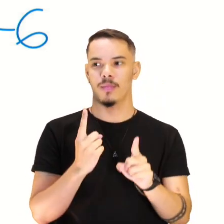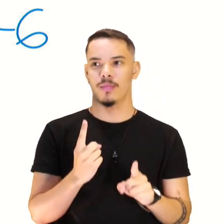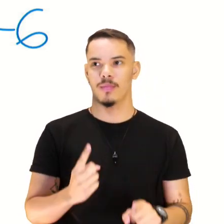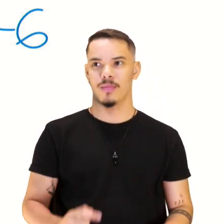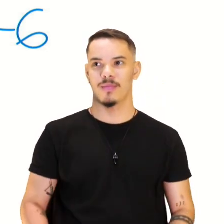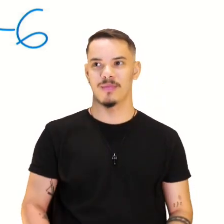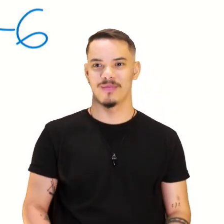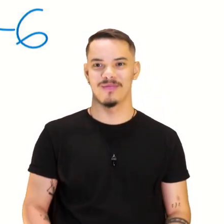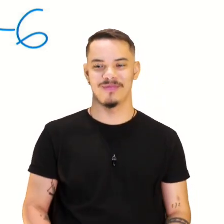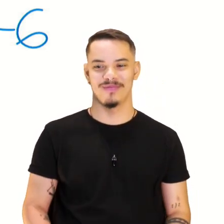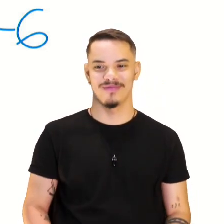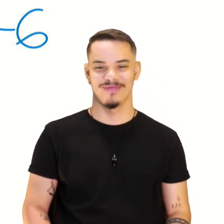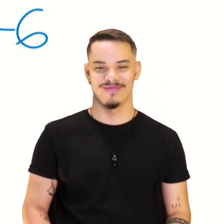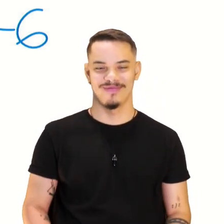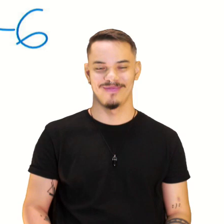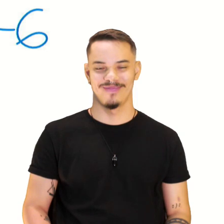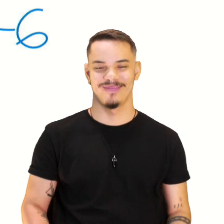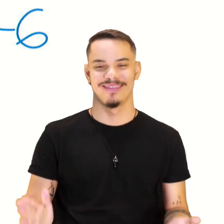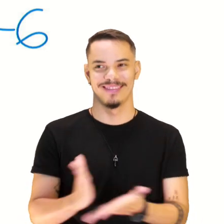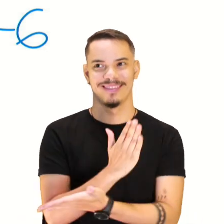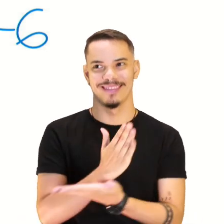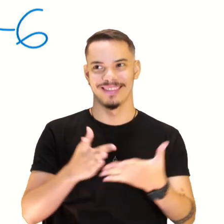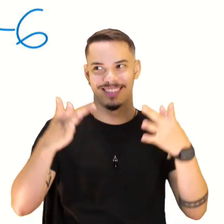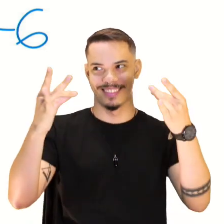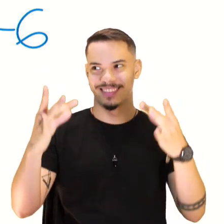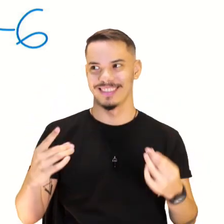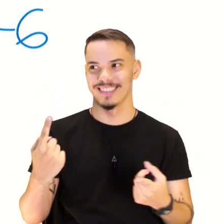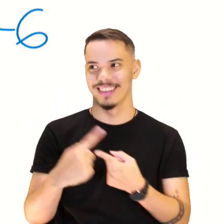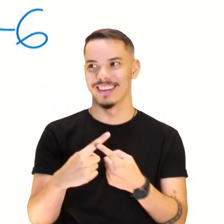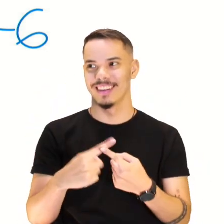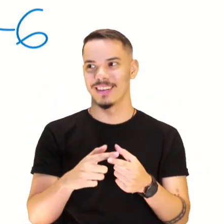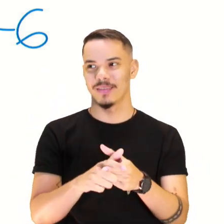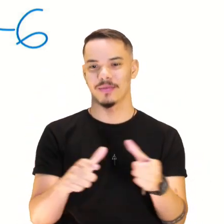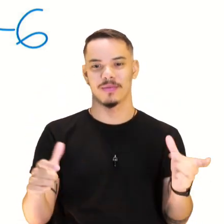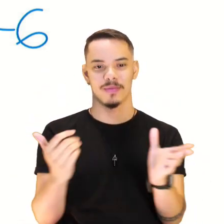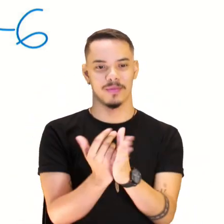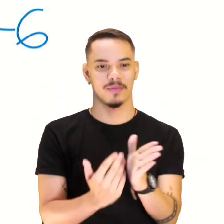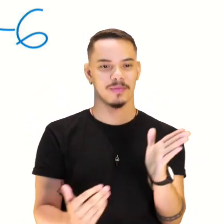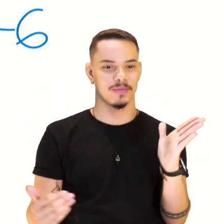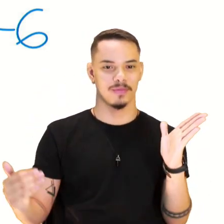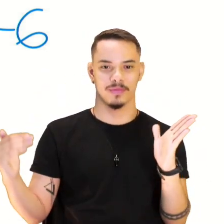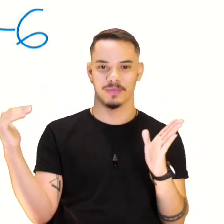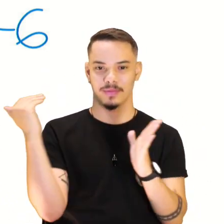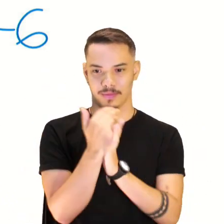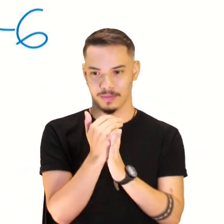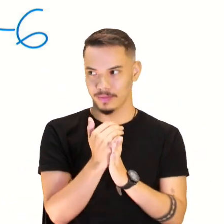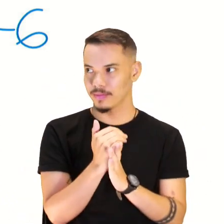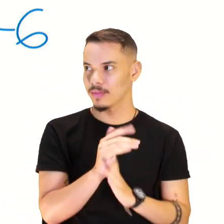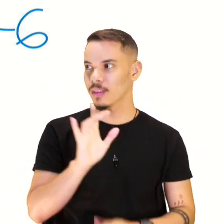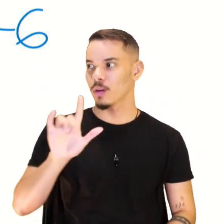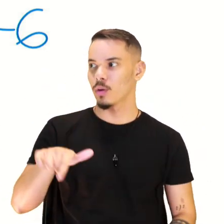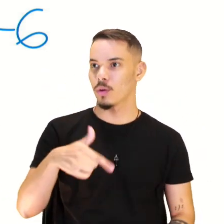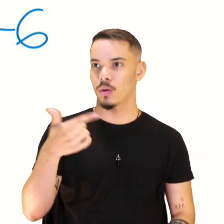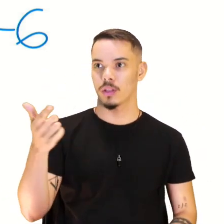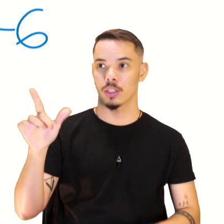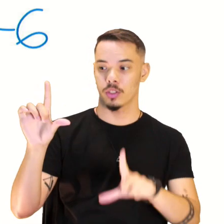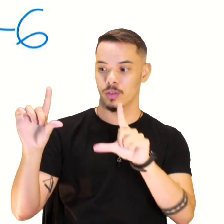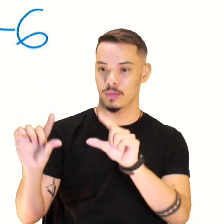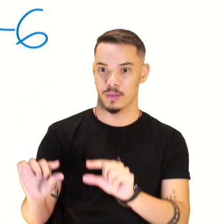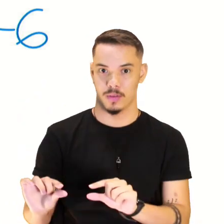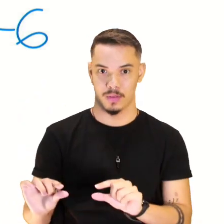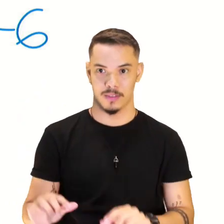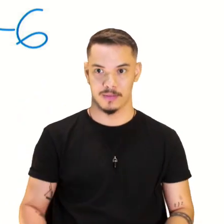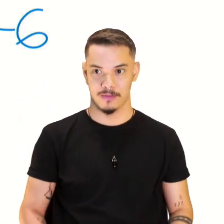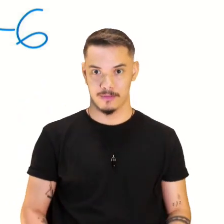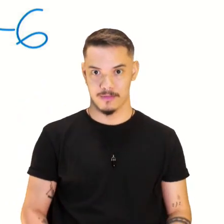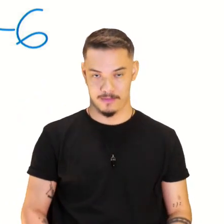alguns detalhes, não é? Olha só, umas PAs estão crescendo. Está aumentando. Outra vez diminuindo. Pois